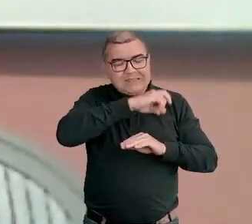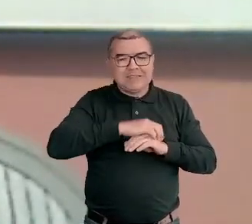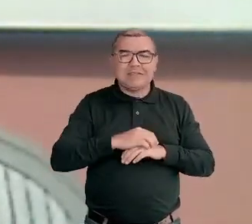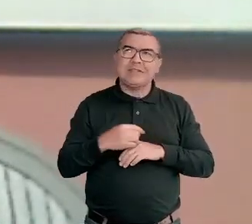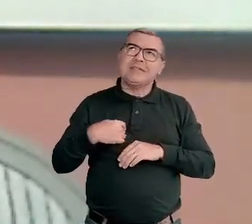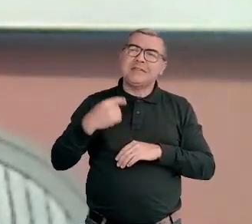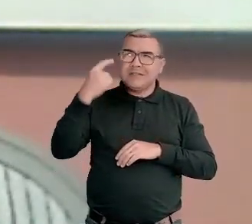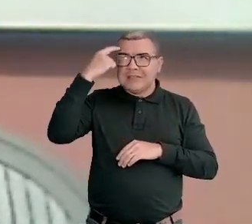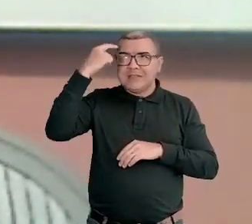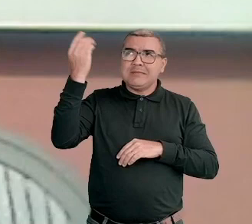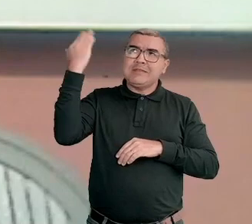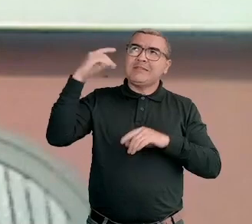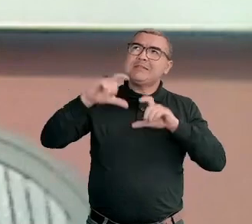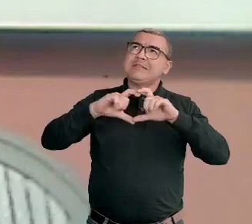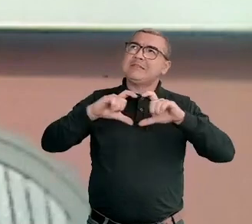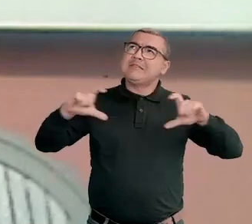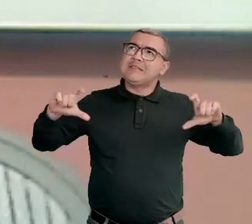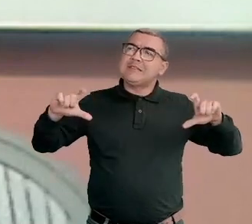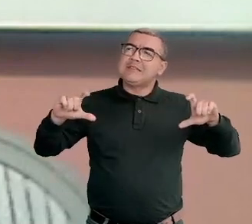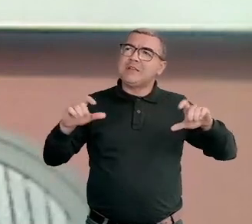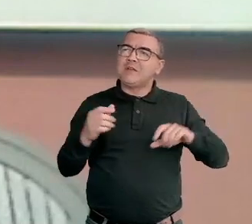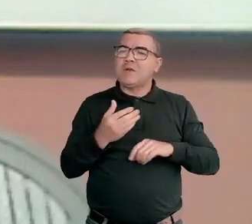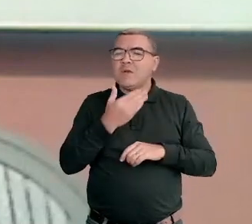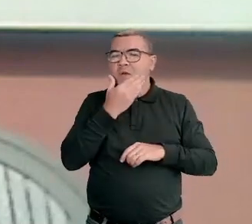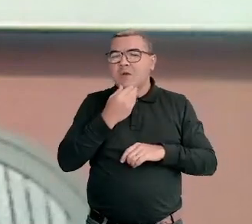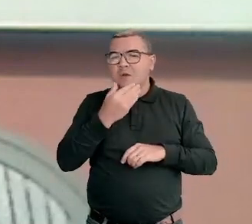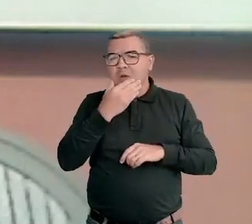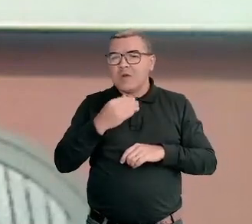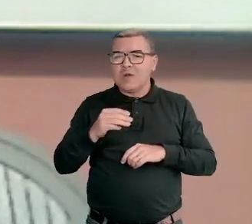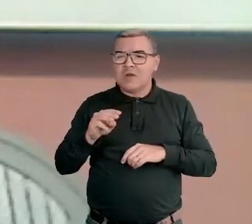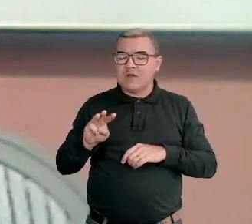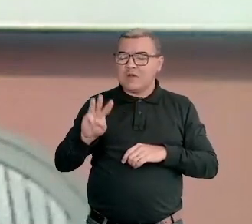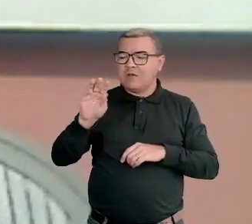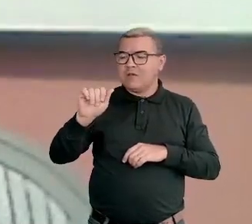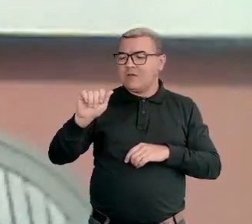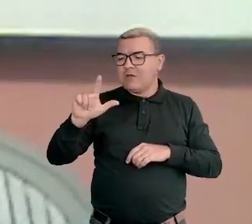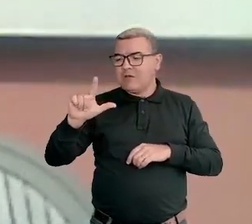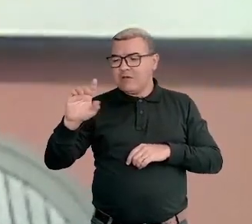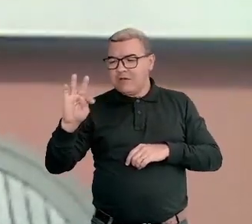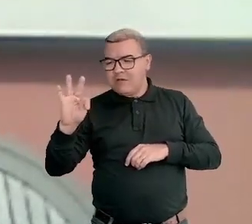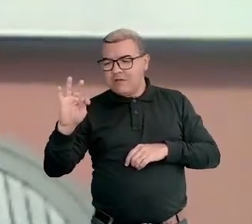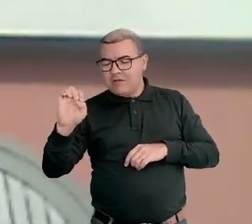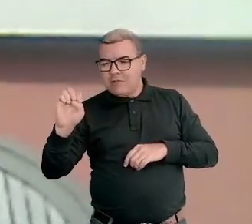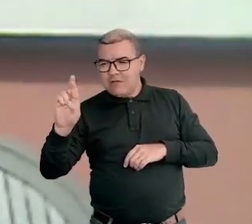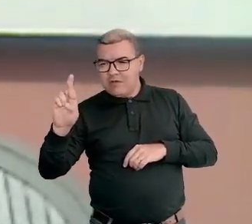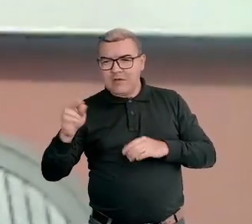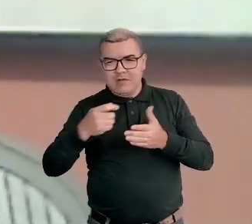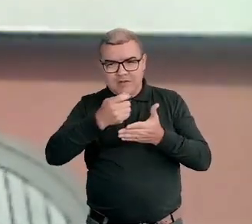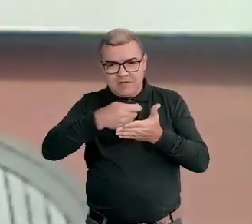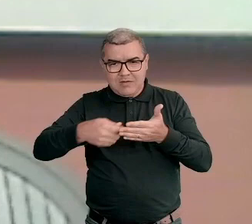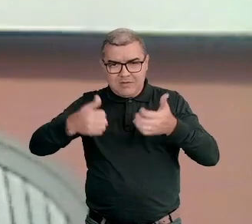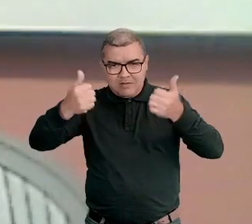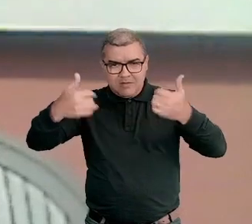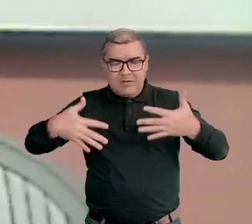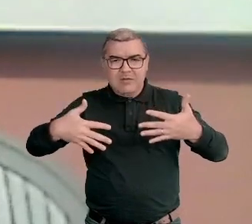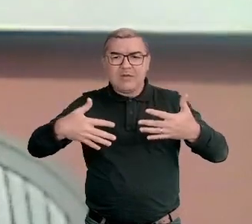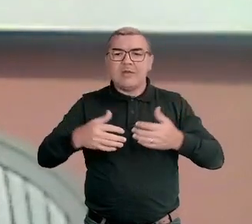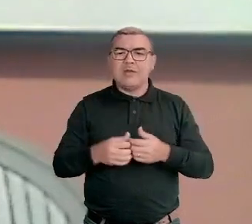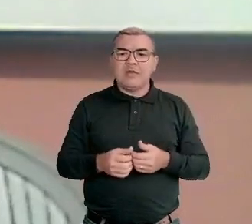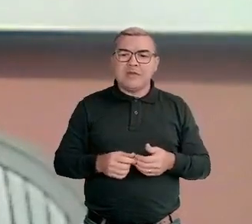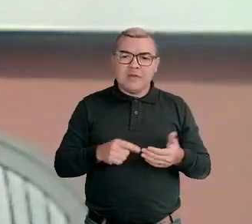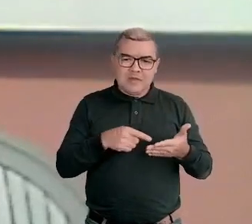me atravessa sempre, que é uma frase do Walter Benjamin, né, que é um autor espetacular, todo mundo sabe, né, que